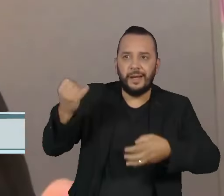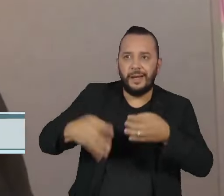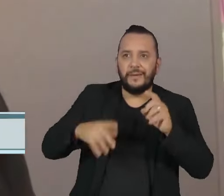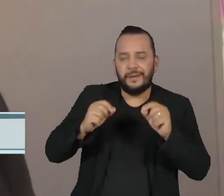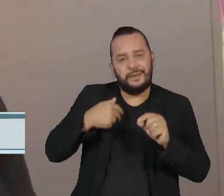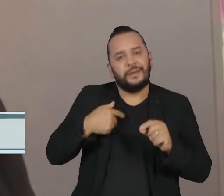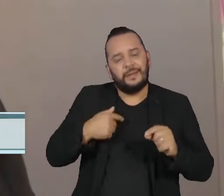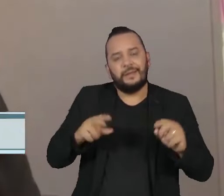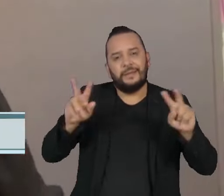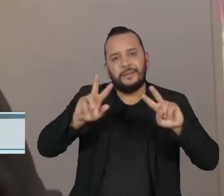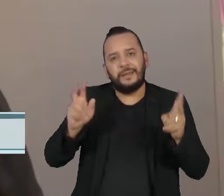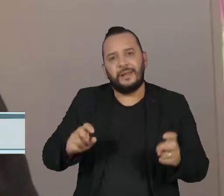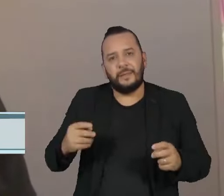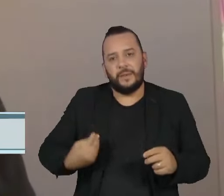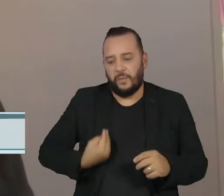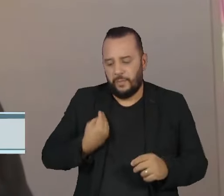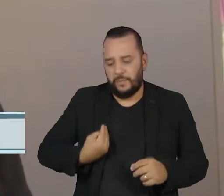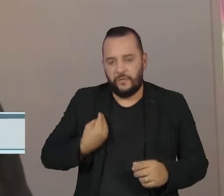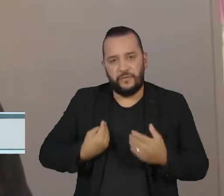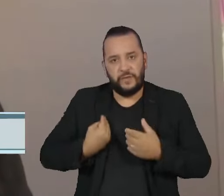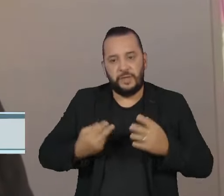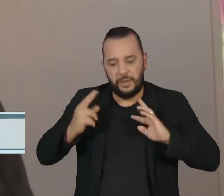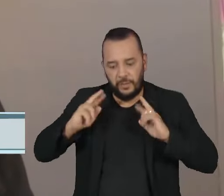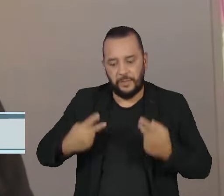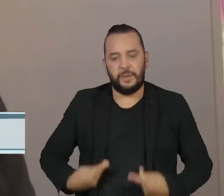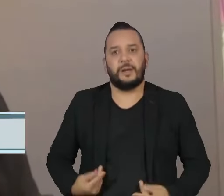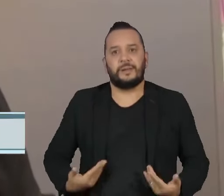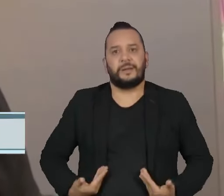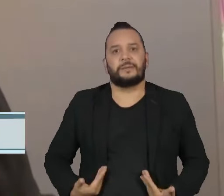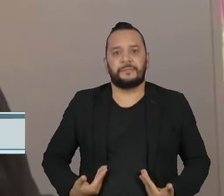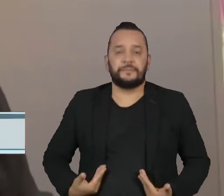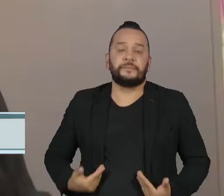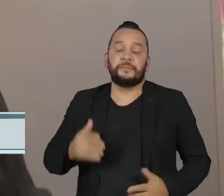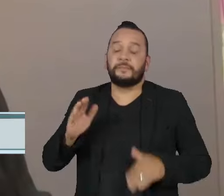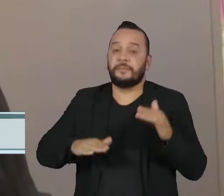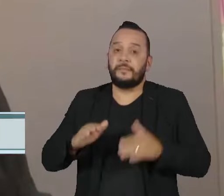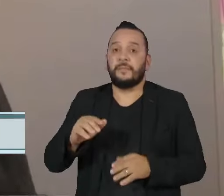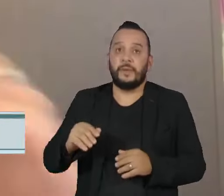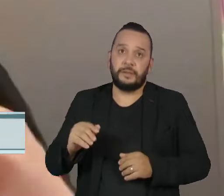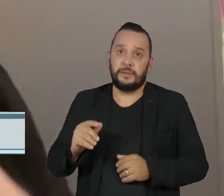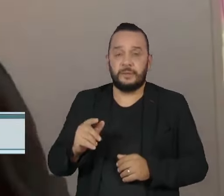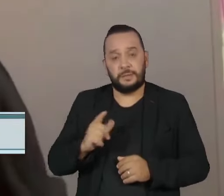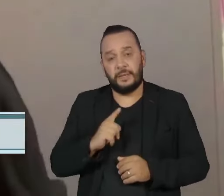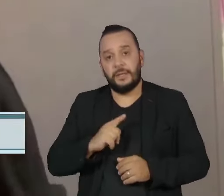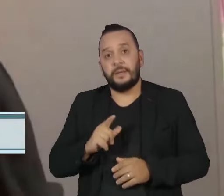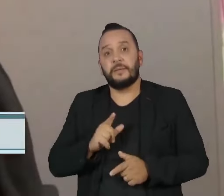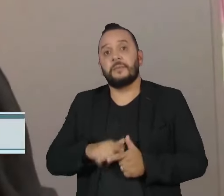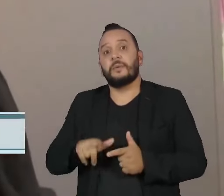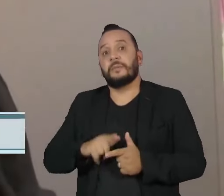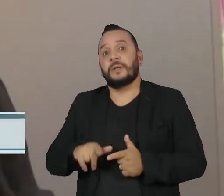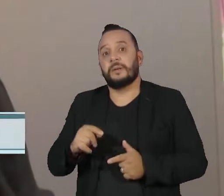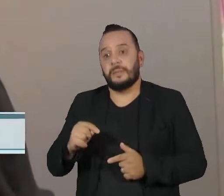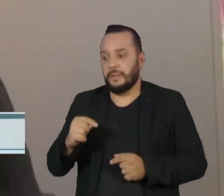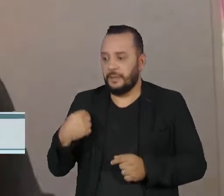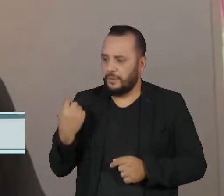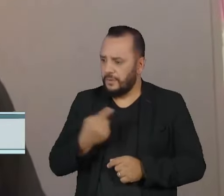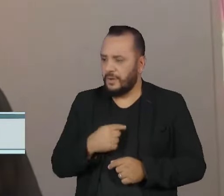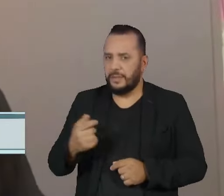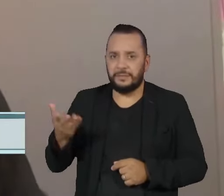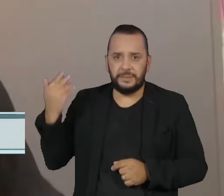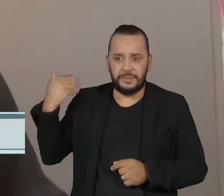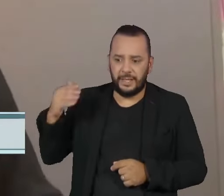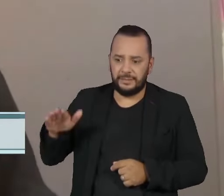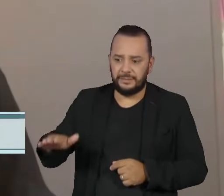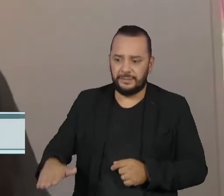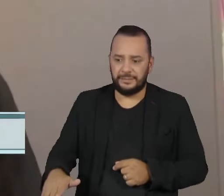natureza humana e que às vezes a gente tem alguns problemas sobre isso que às vezes os adultos ficam ressabiados e esquecem que eles mesmos tiveram uma infância do que que eu tô